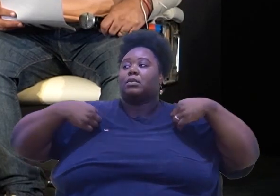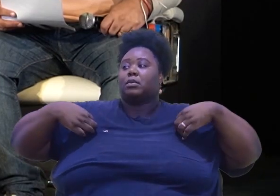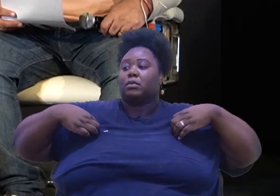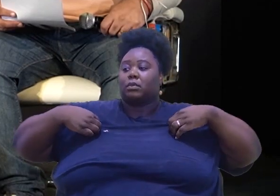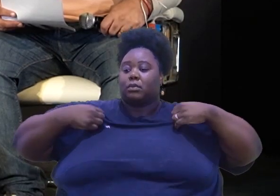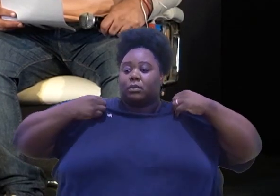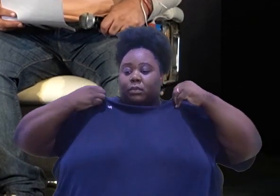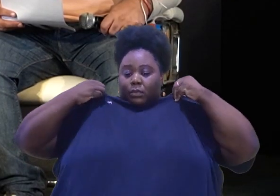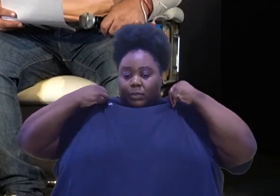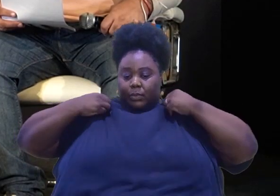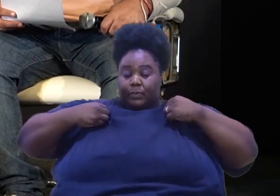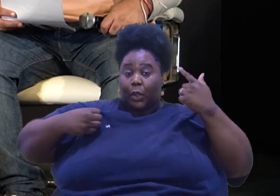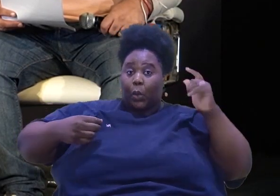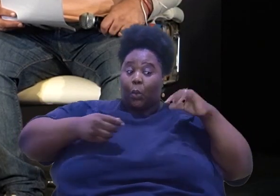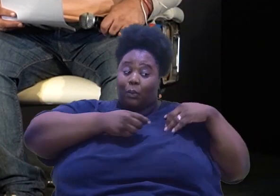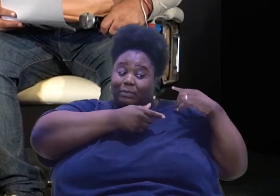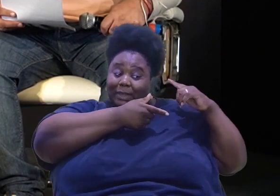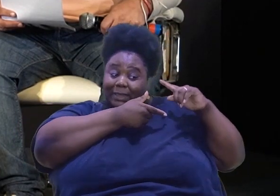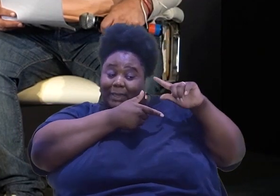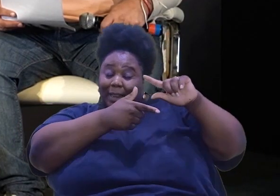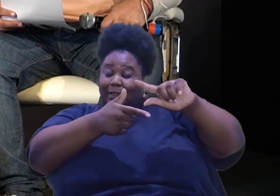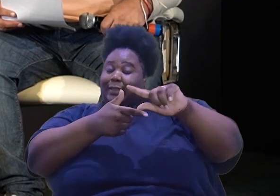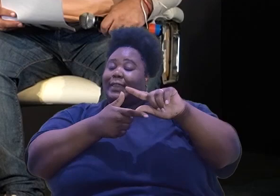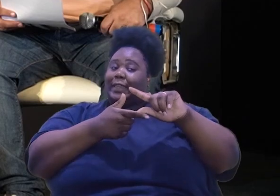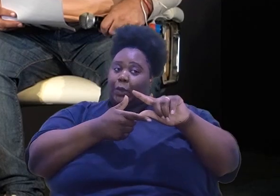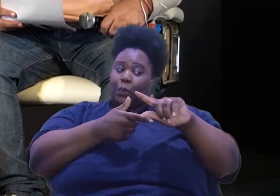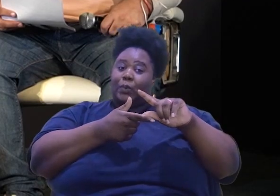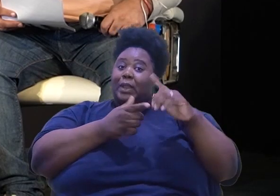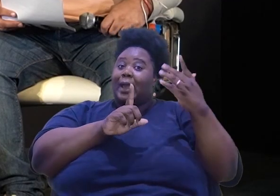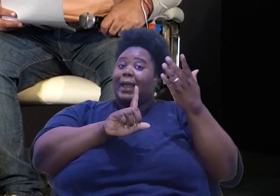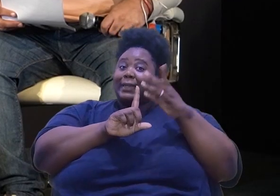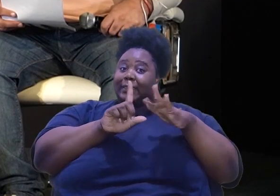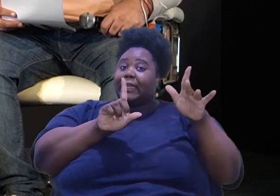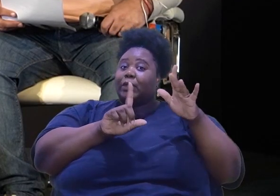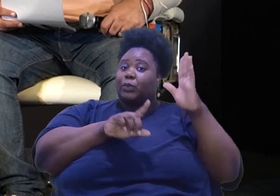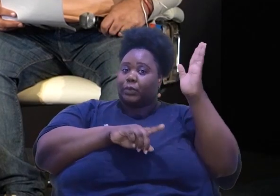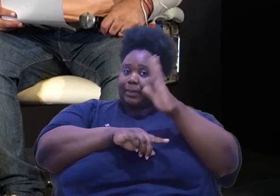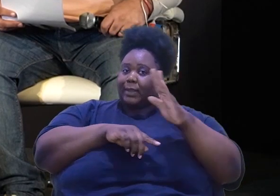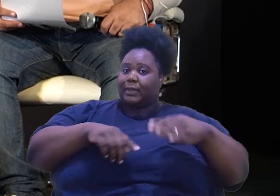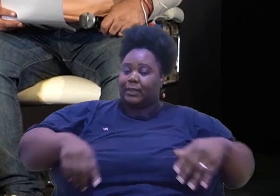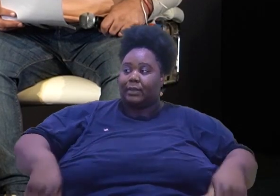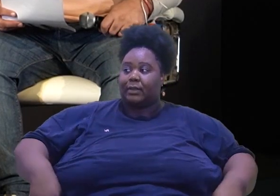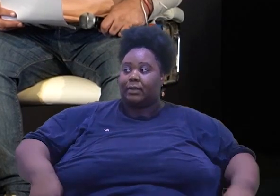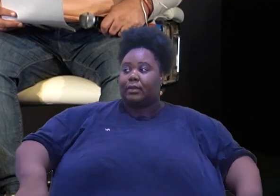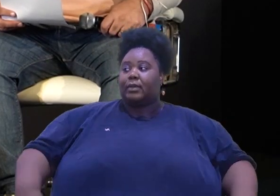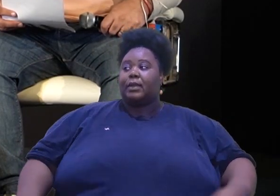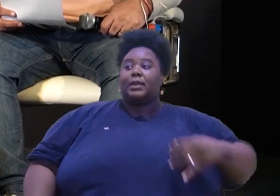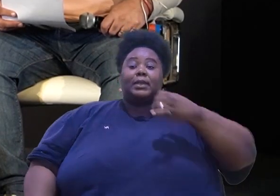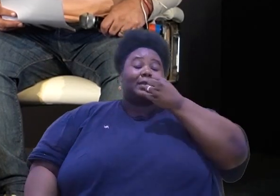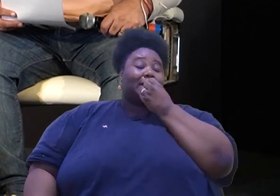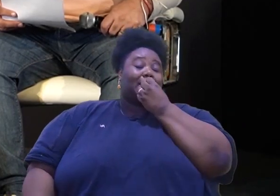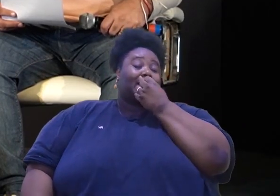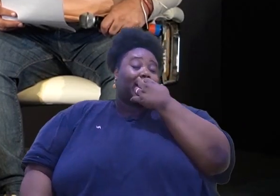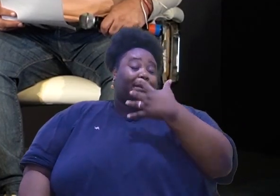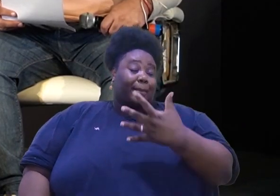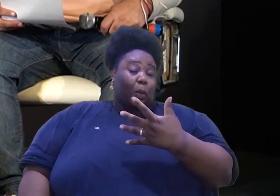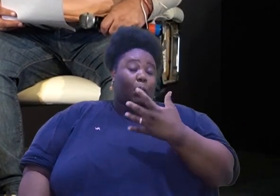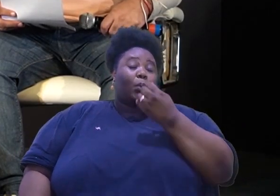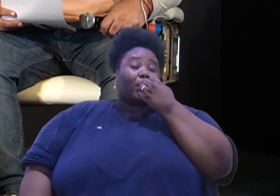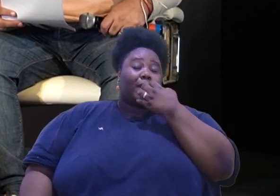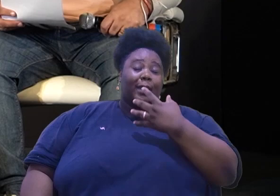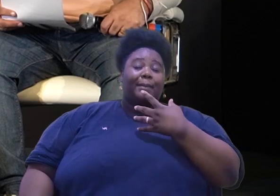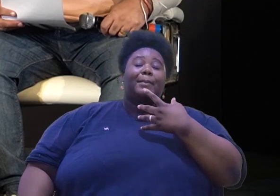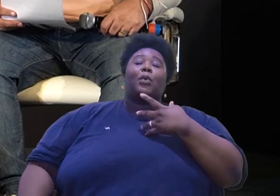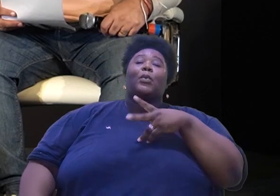outras tradições na literatura brasileira. E que bom que a figura de Carolina